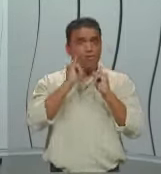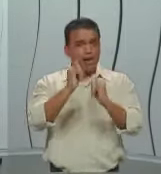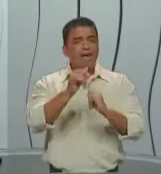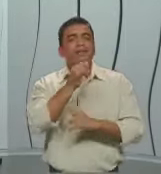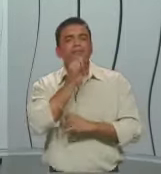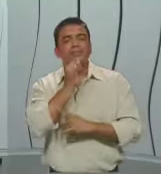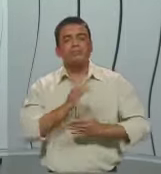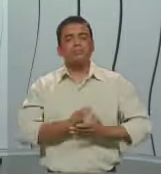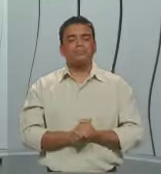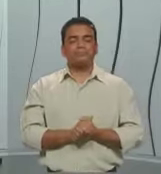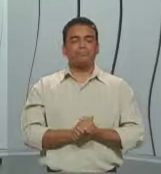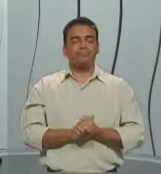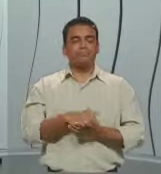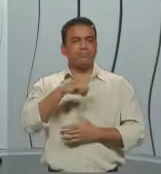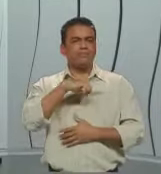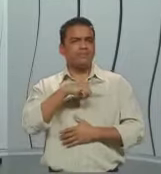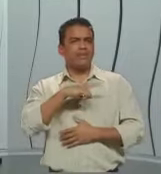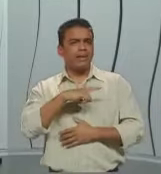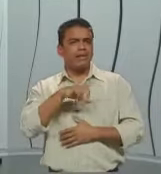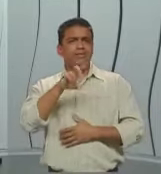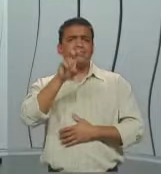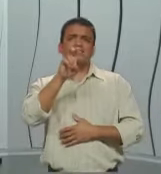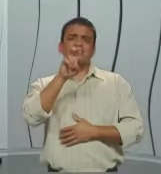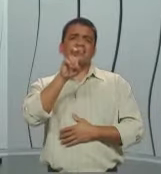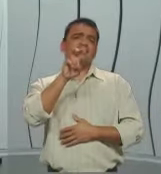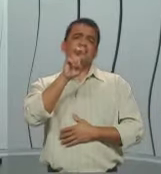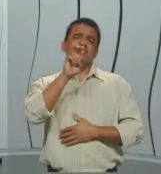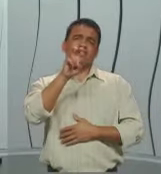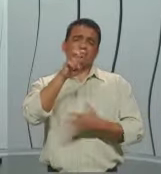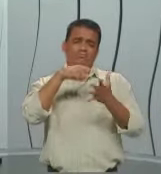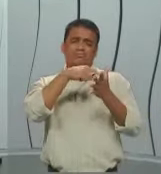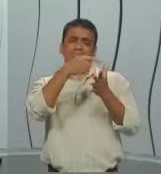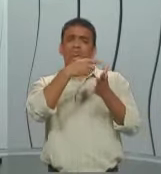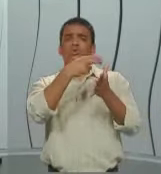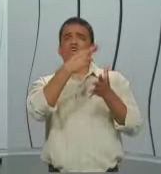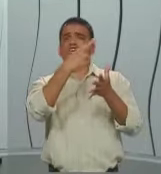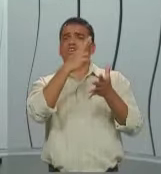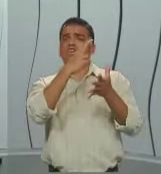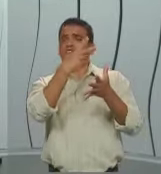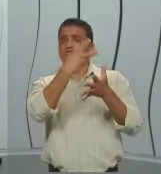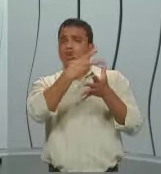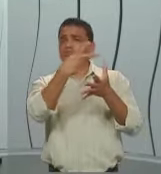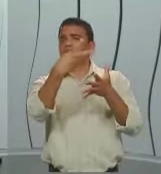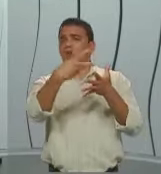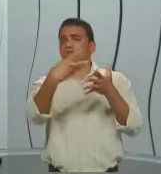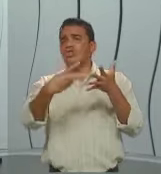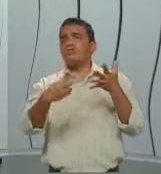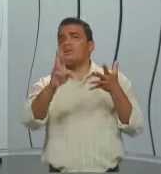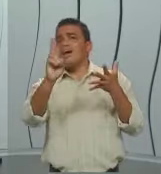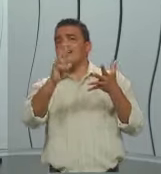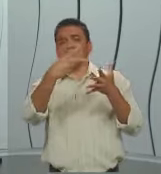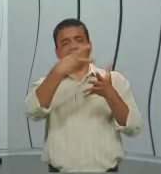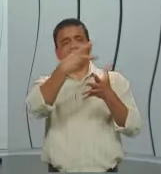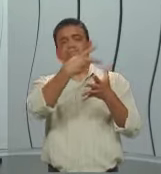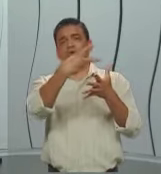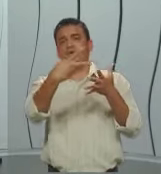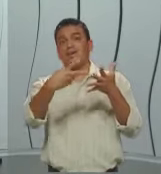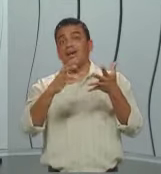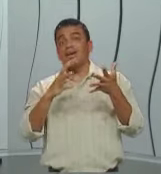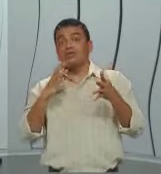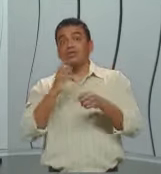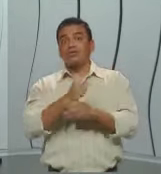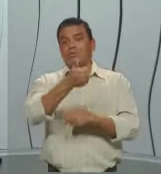Imagina que você tem 5 notas de R$2. Quantos reais você terá, afinal de contas? R$10,